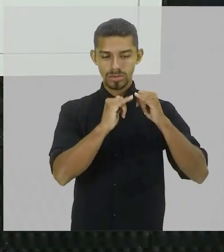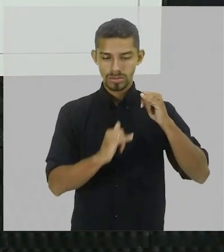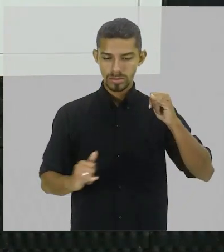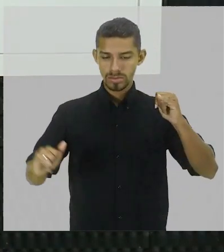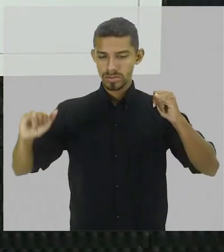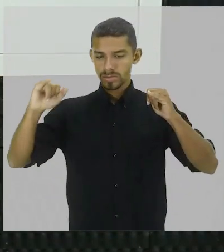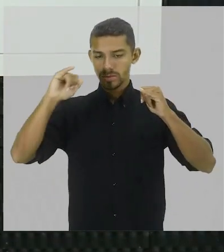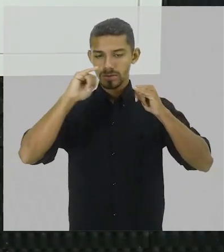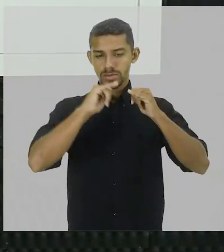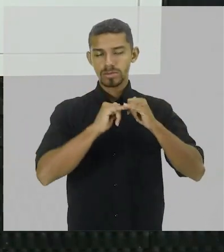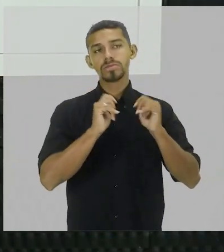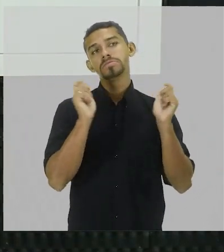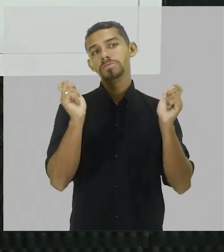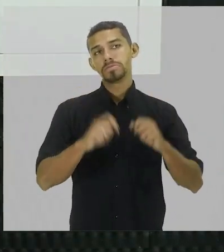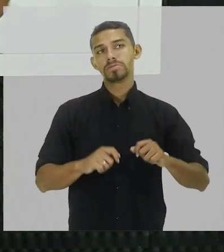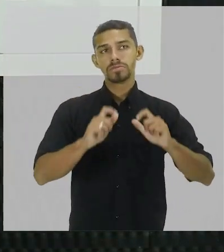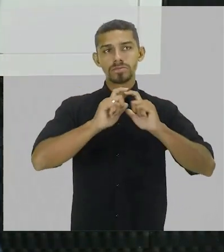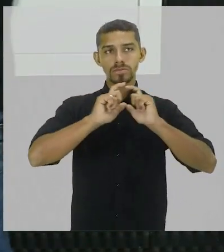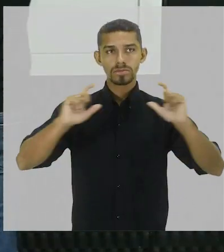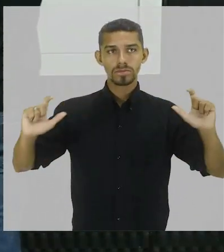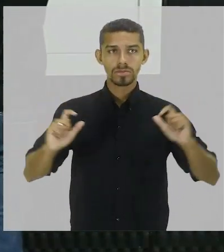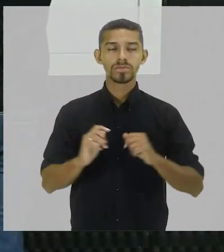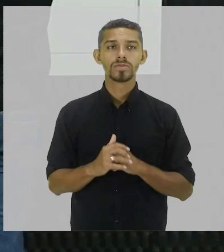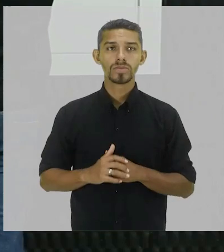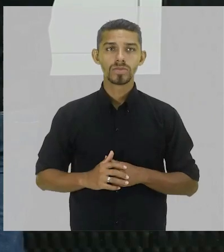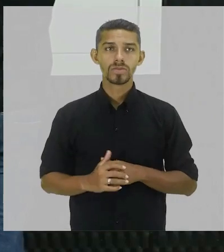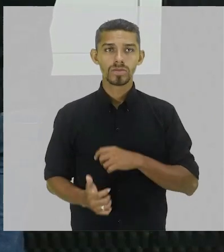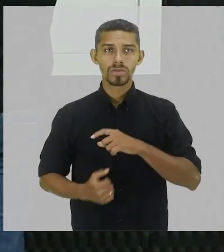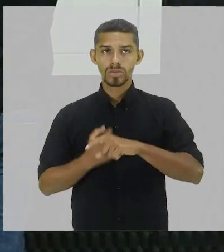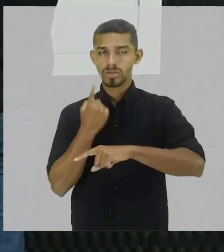a fórmula do círculo. Então, é 1/3